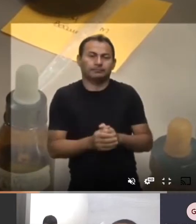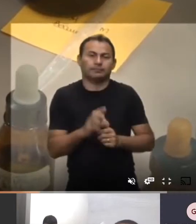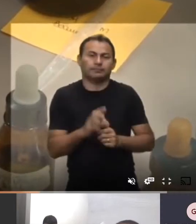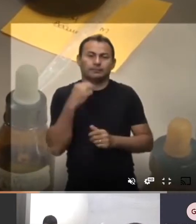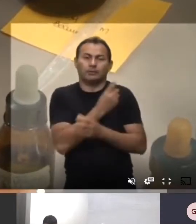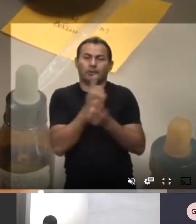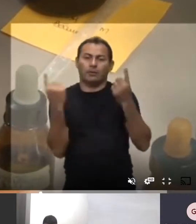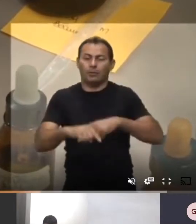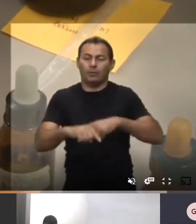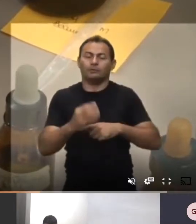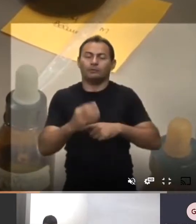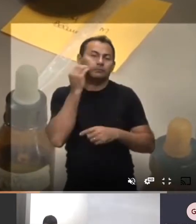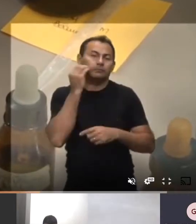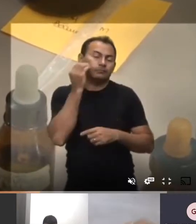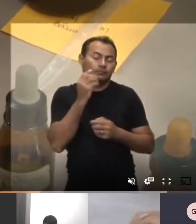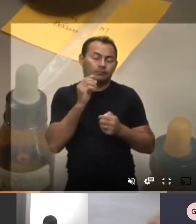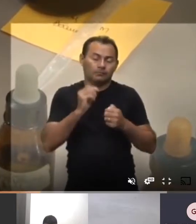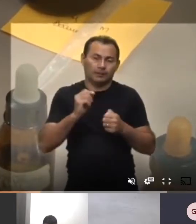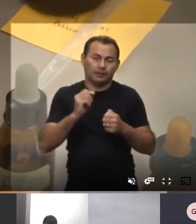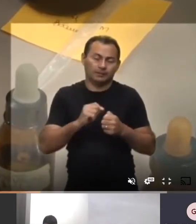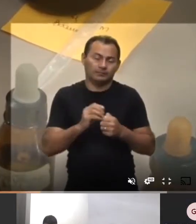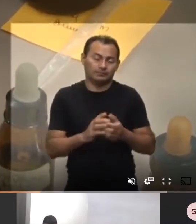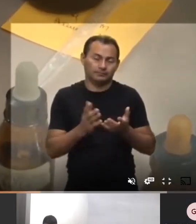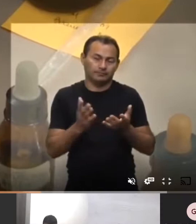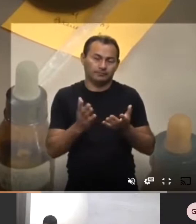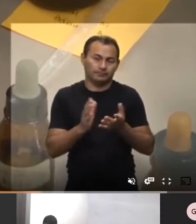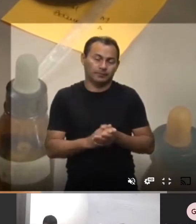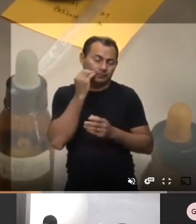ele estabiliza o pH